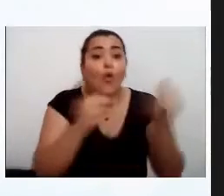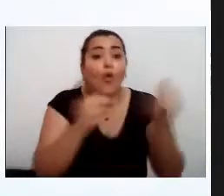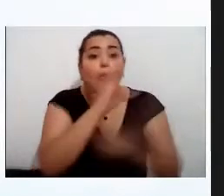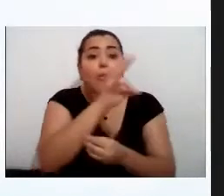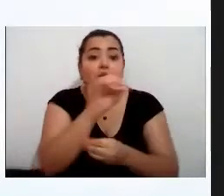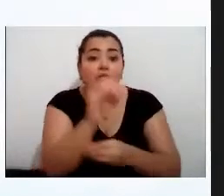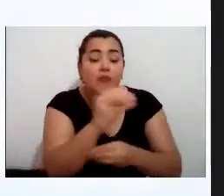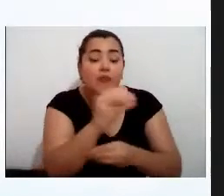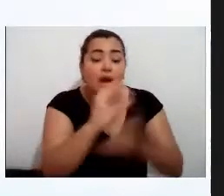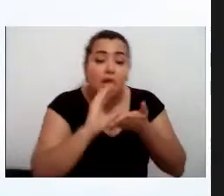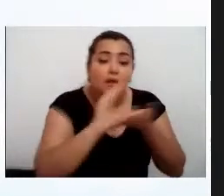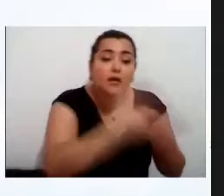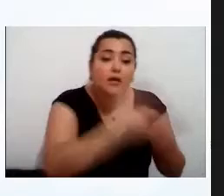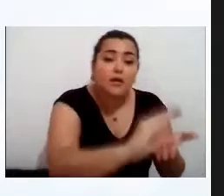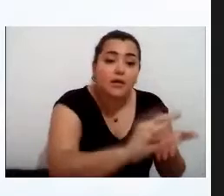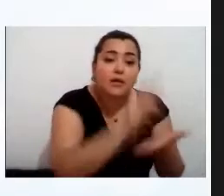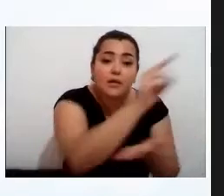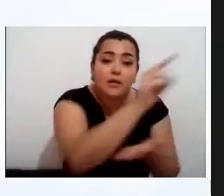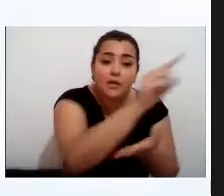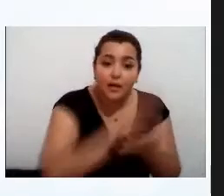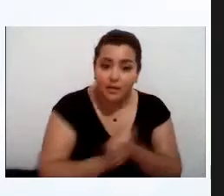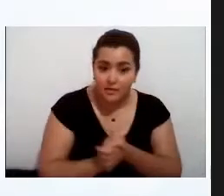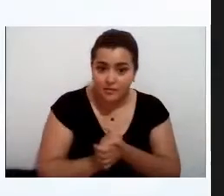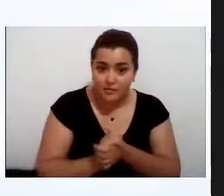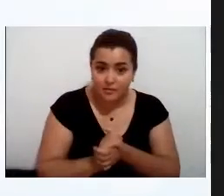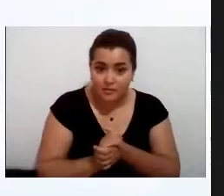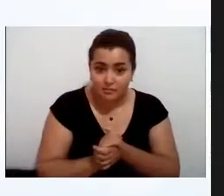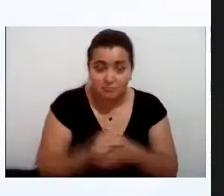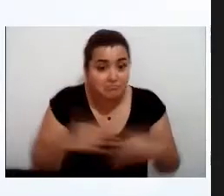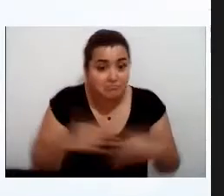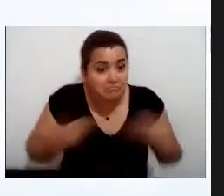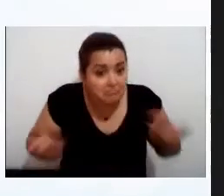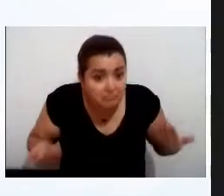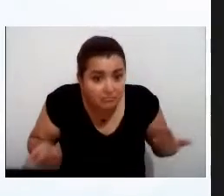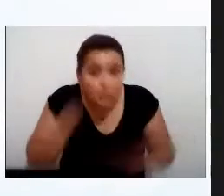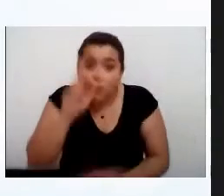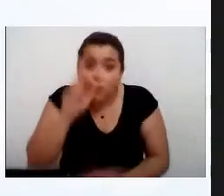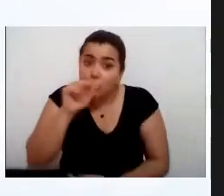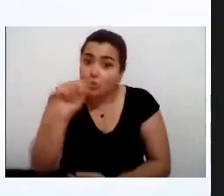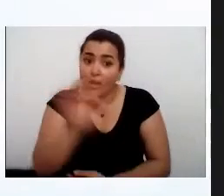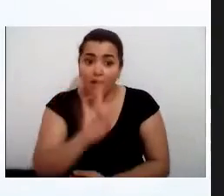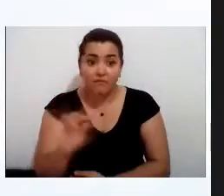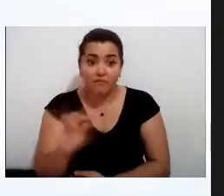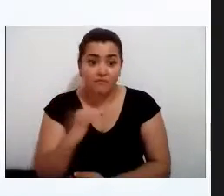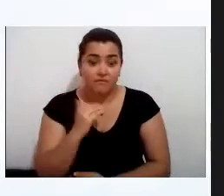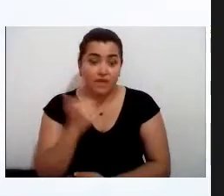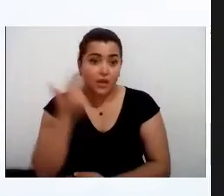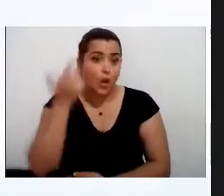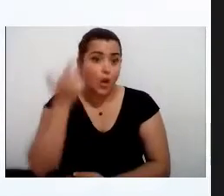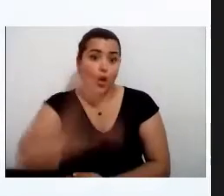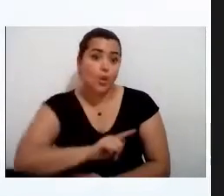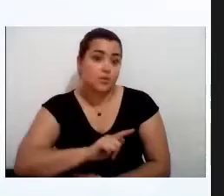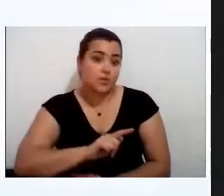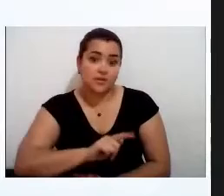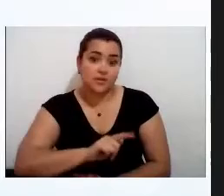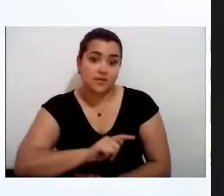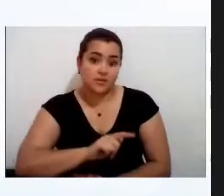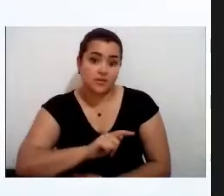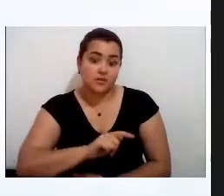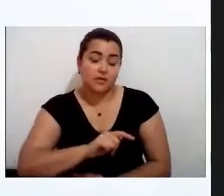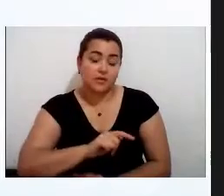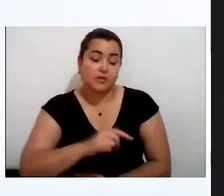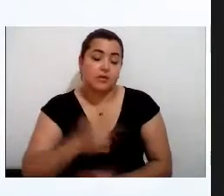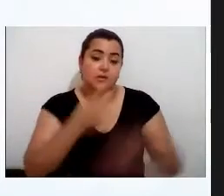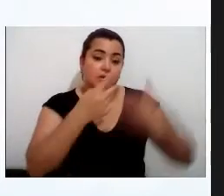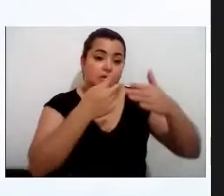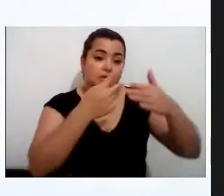outro problema. Então, ele trabalha e, nessas condições, nunca terá a possibilidade, se mantiver assim, nunca terá a